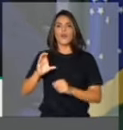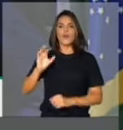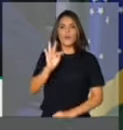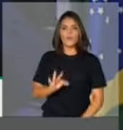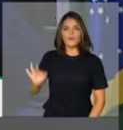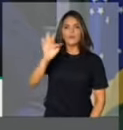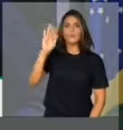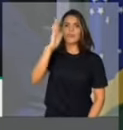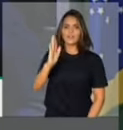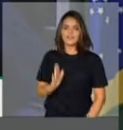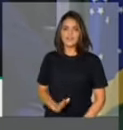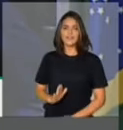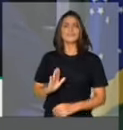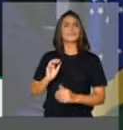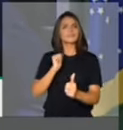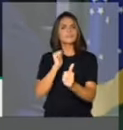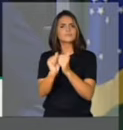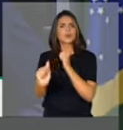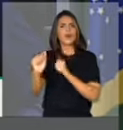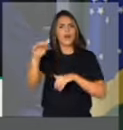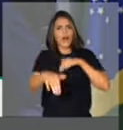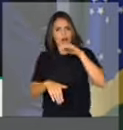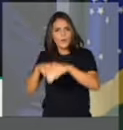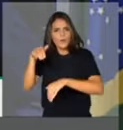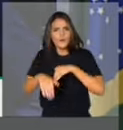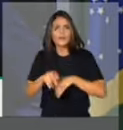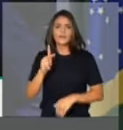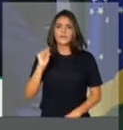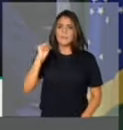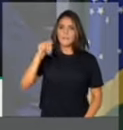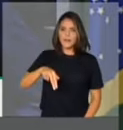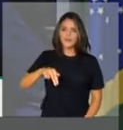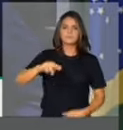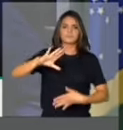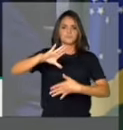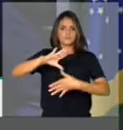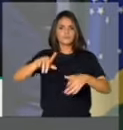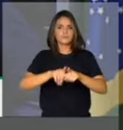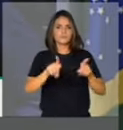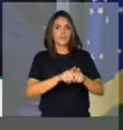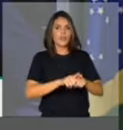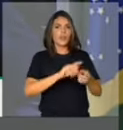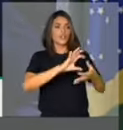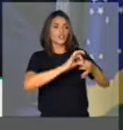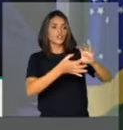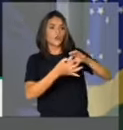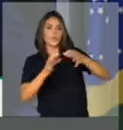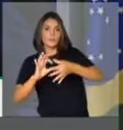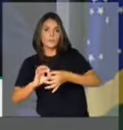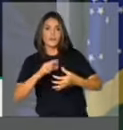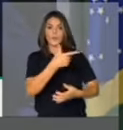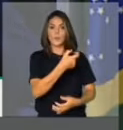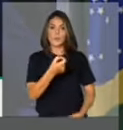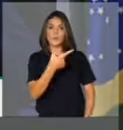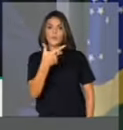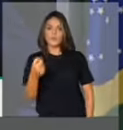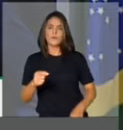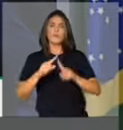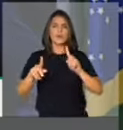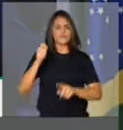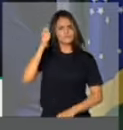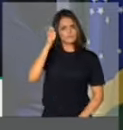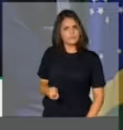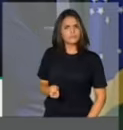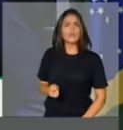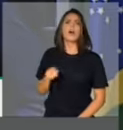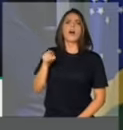2 anos, ano muito importante de Pan-Americano e o ano de 2020 de Olimpíada, mas eu quero aqui ser rígido. Eu quero que a Confederação